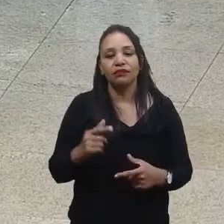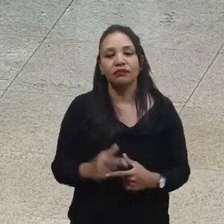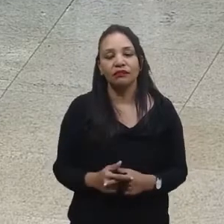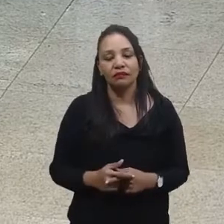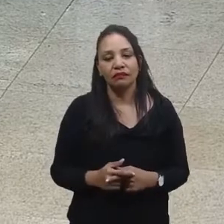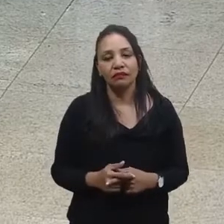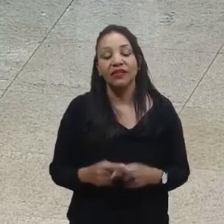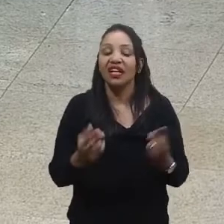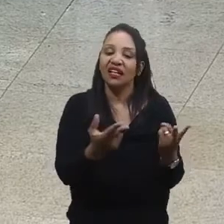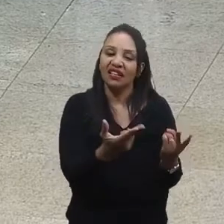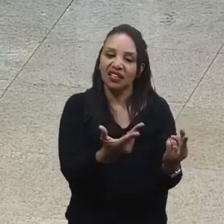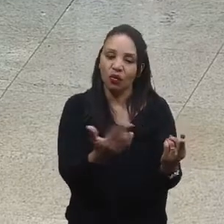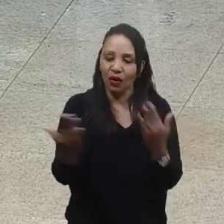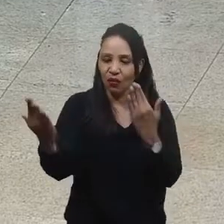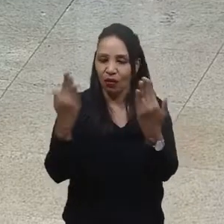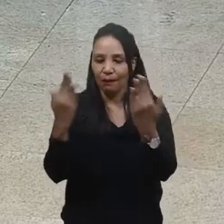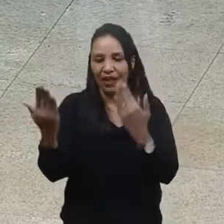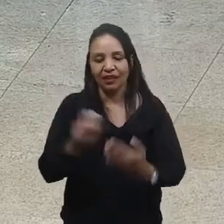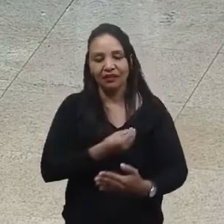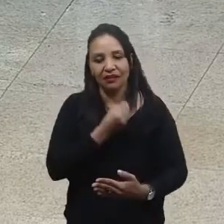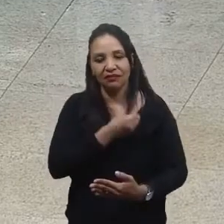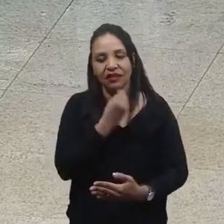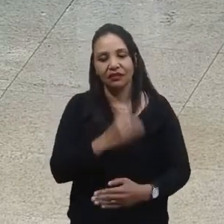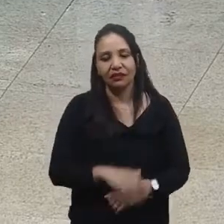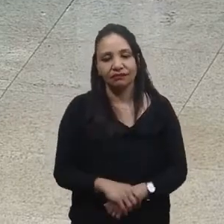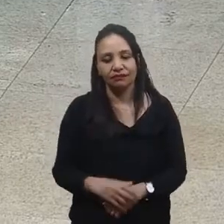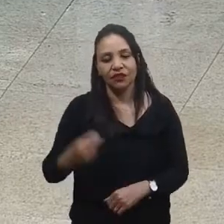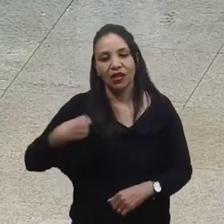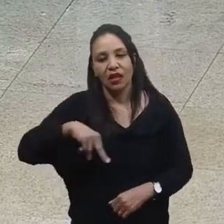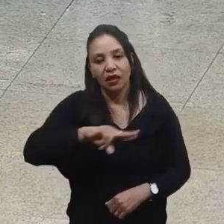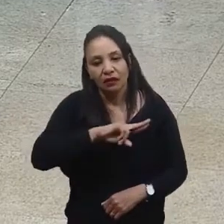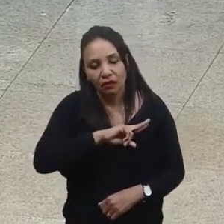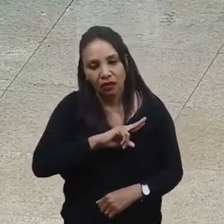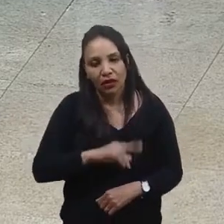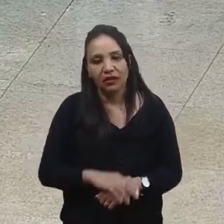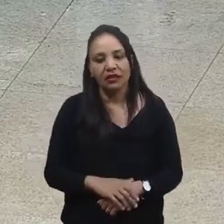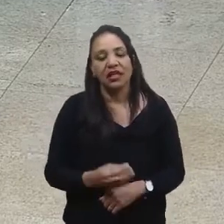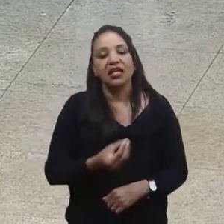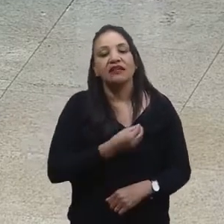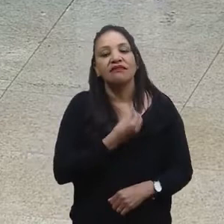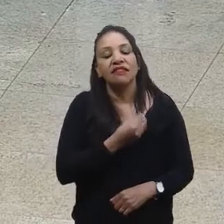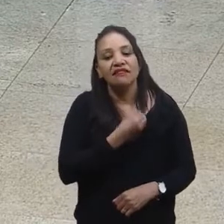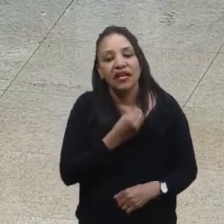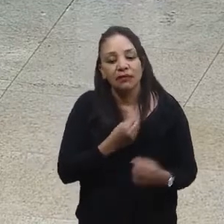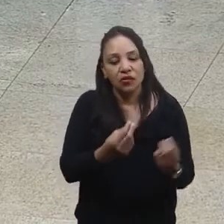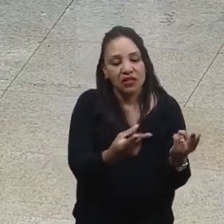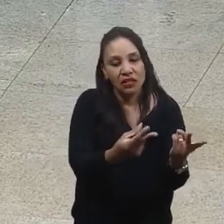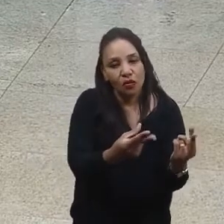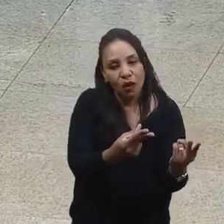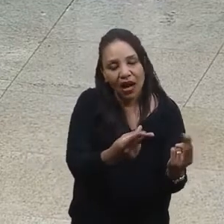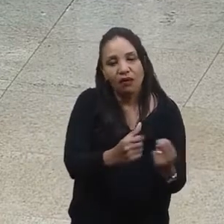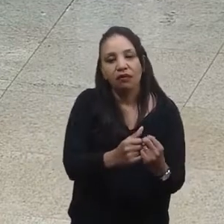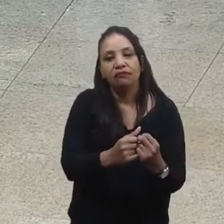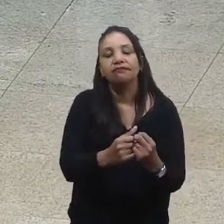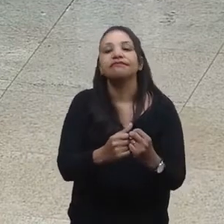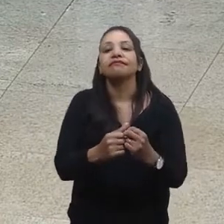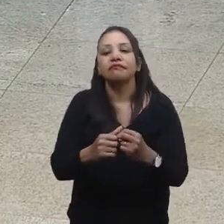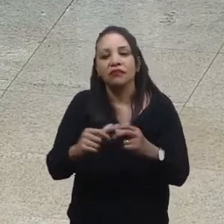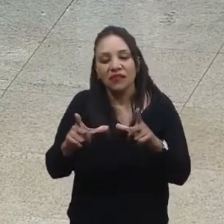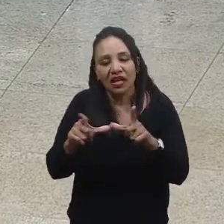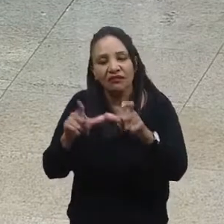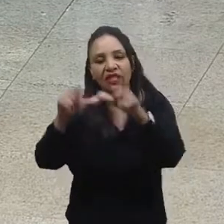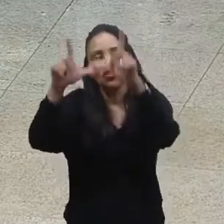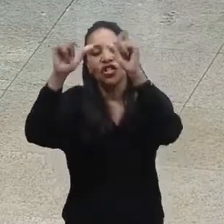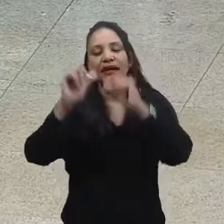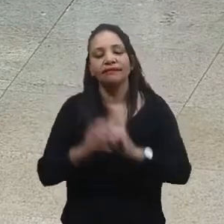a vida é assim nós vivemos como se tivesse uma viagem sabendo que haverá um fim mas eu